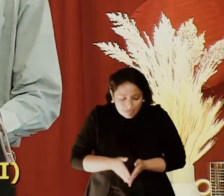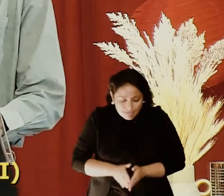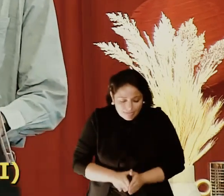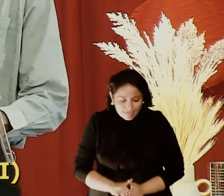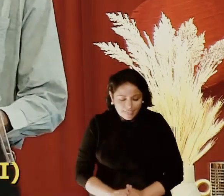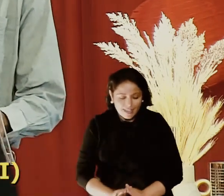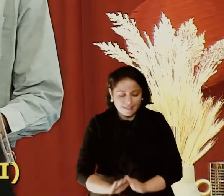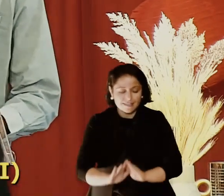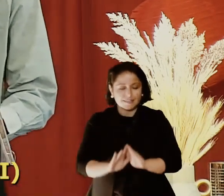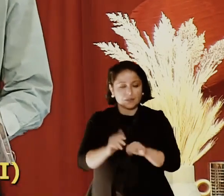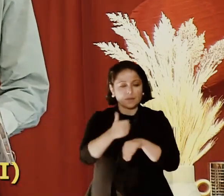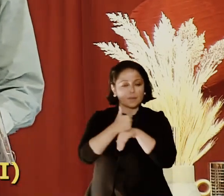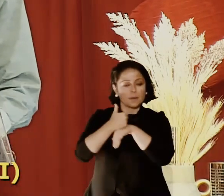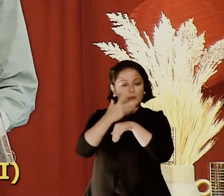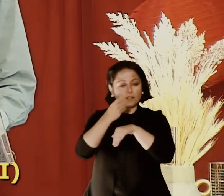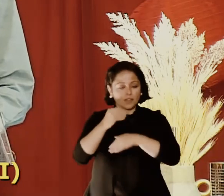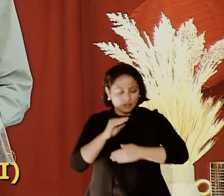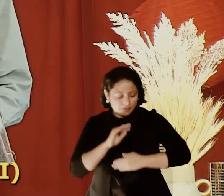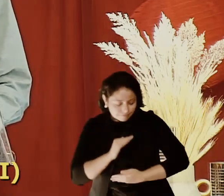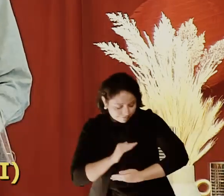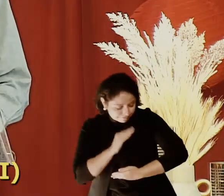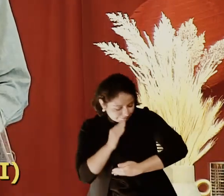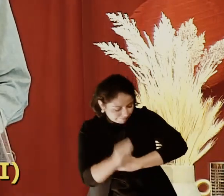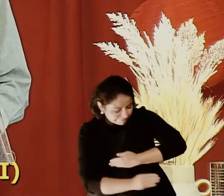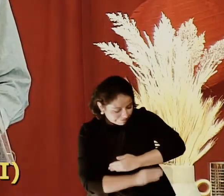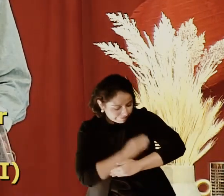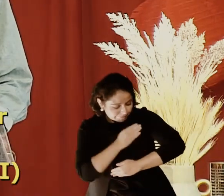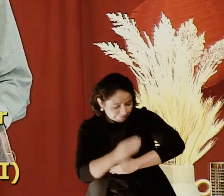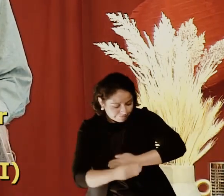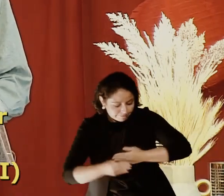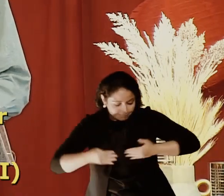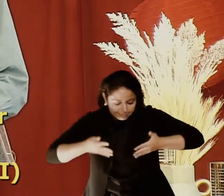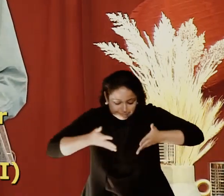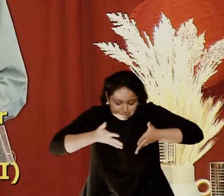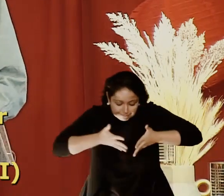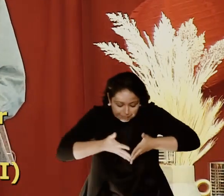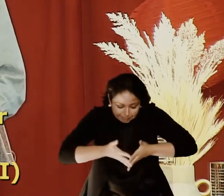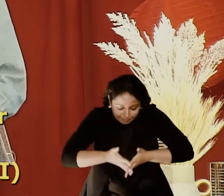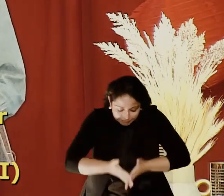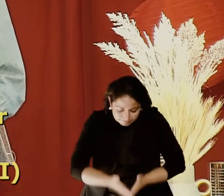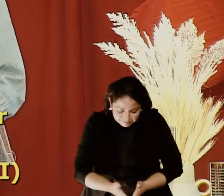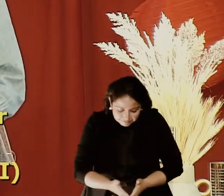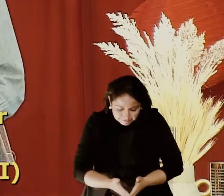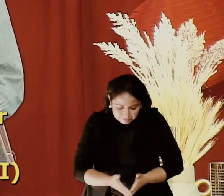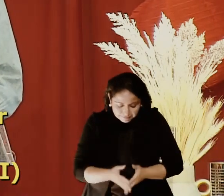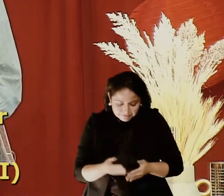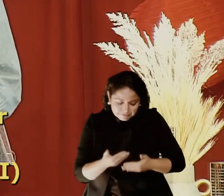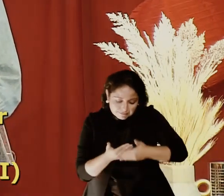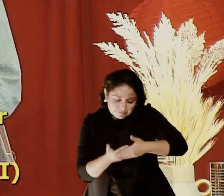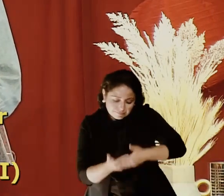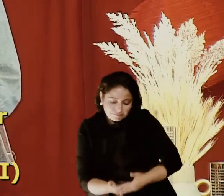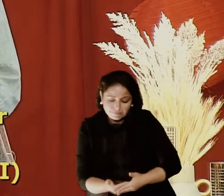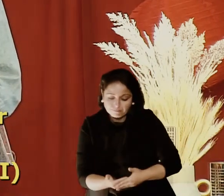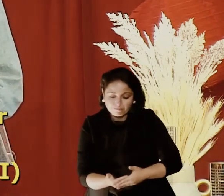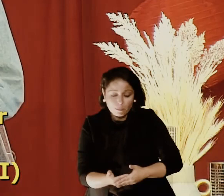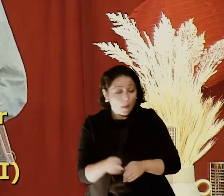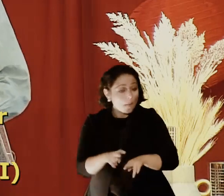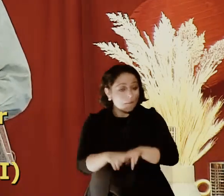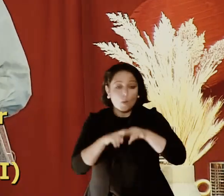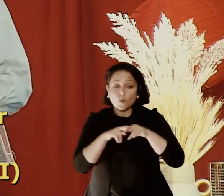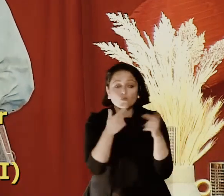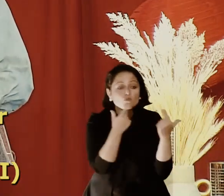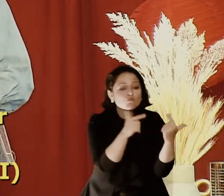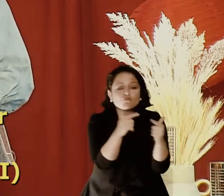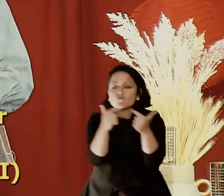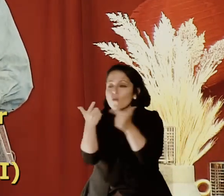primogênito. Enfaixou e o deixou numa manjedoura, porque não havia lugar